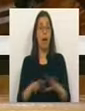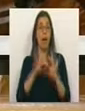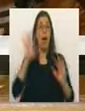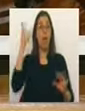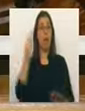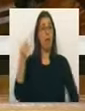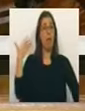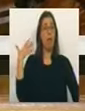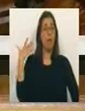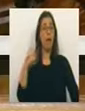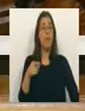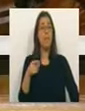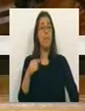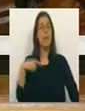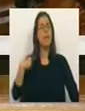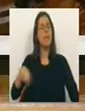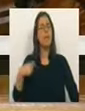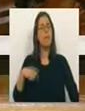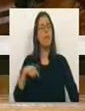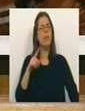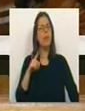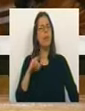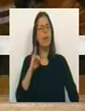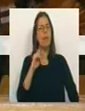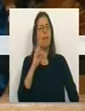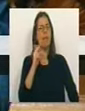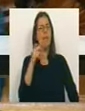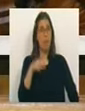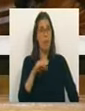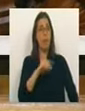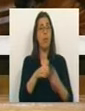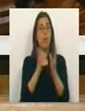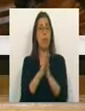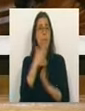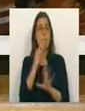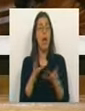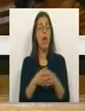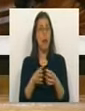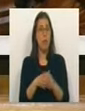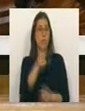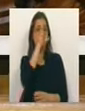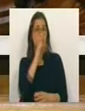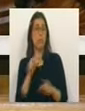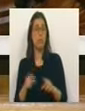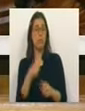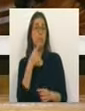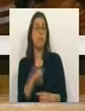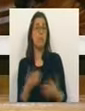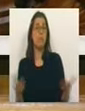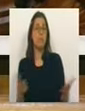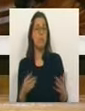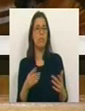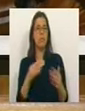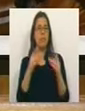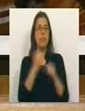Como aconteceu recentemente com o presidente do IFAP e toda a sua equipa, a quem o Governo evocou